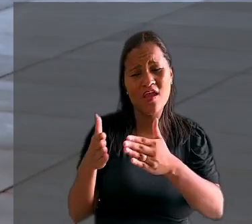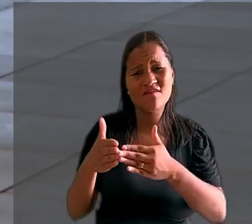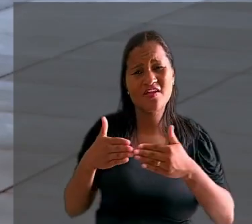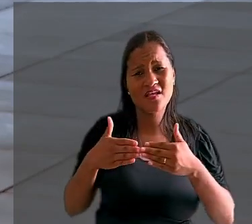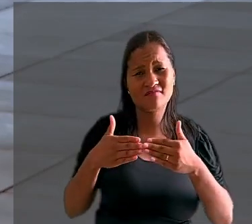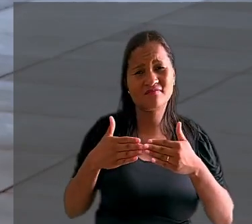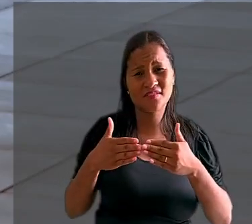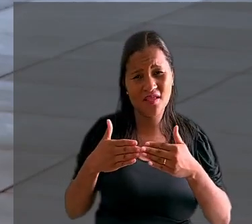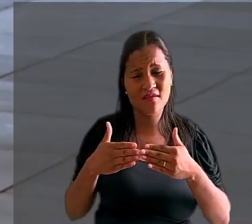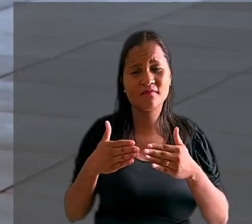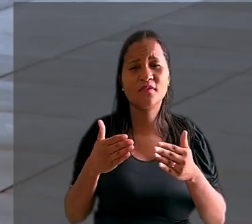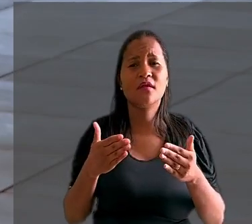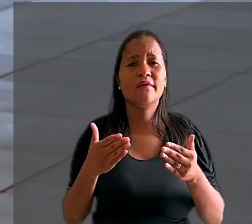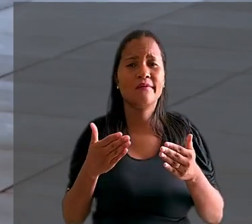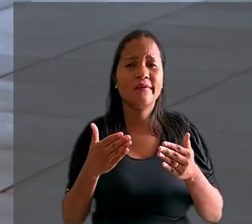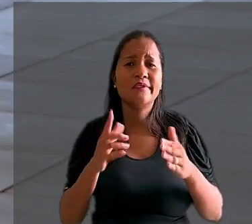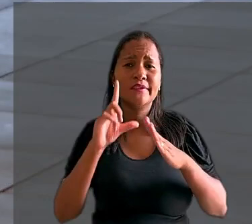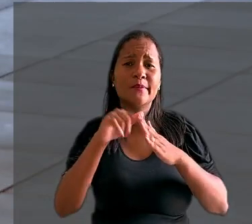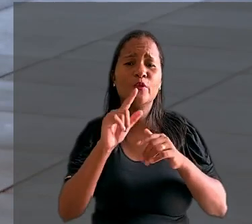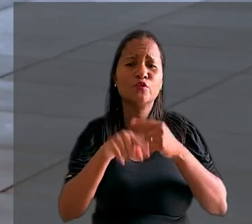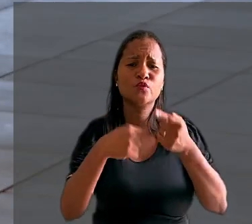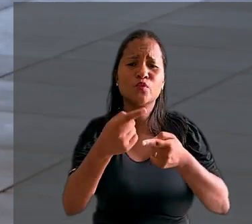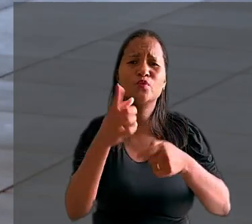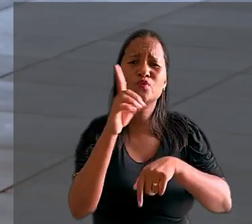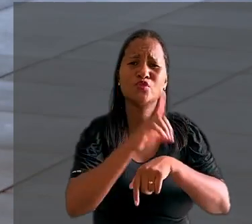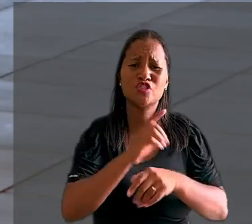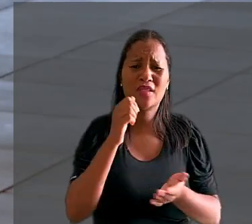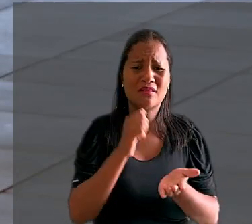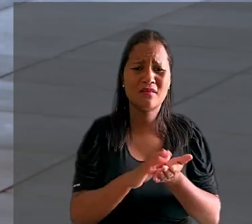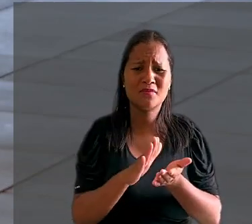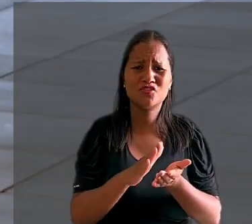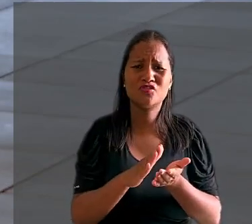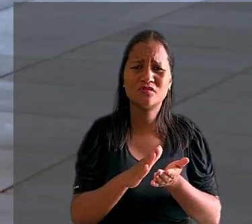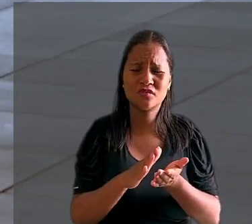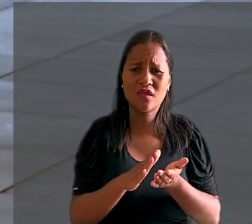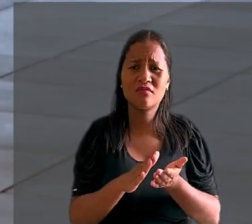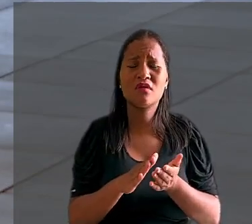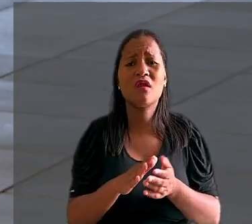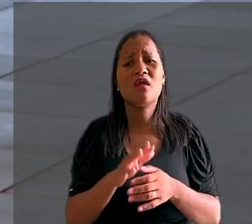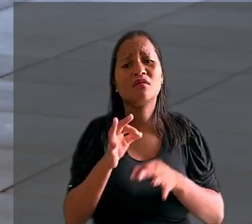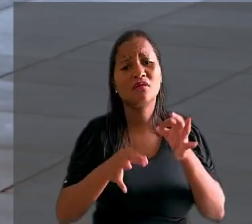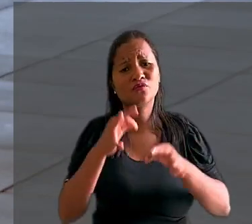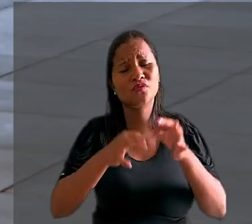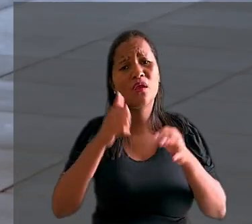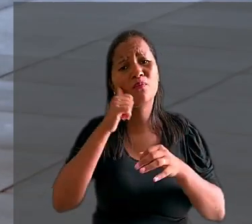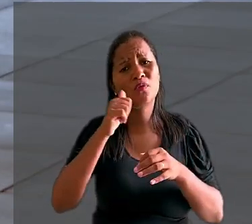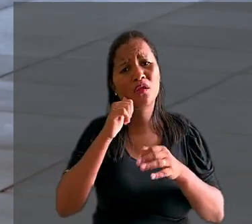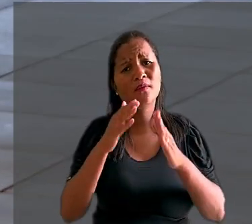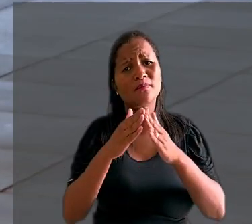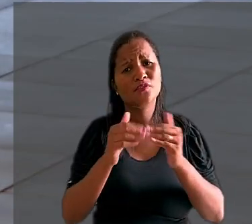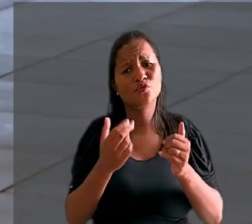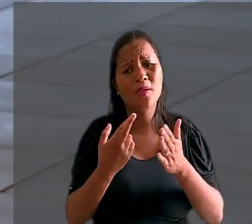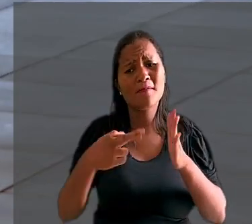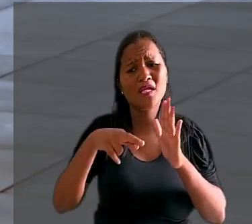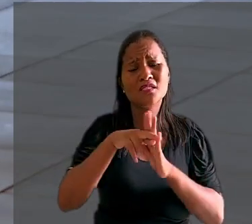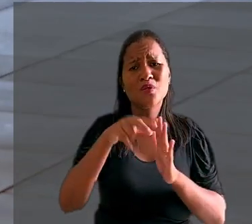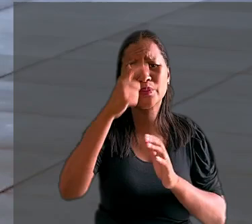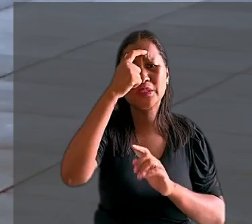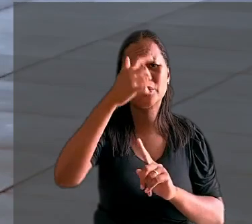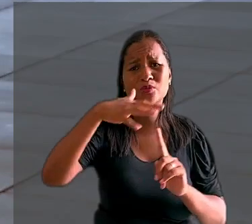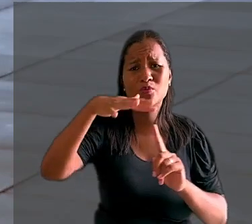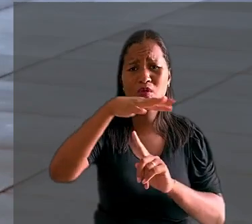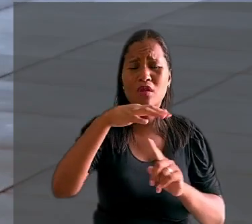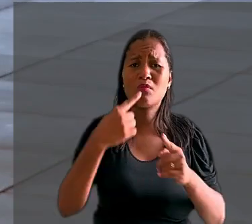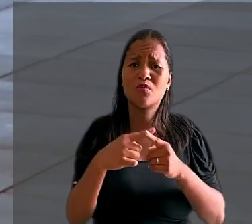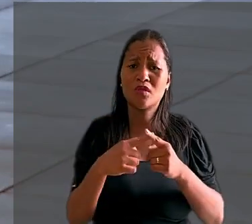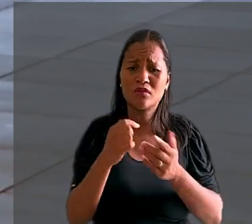pediu afastamento por recomendação médica e que no dia seguinte foi demitida sem justa causa. Na justiça, a empregada pediu reparação